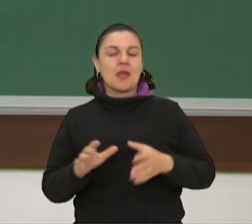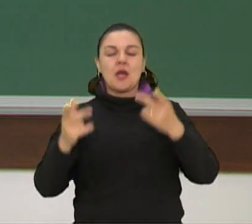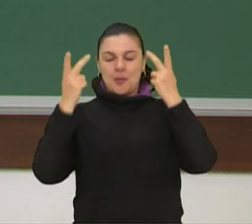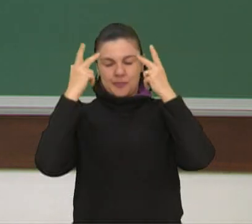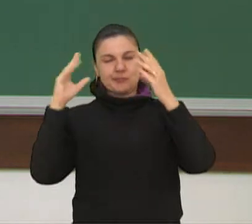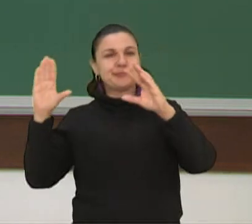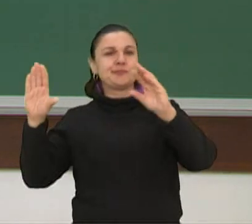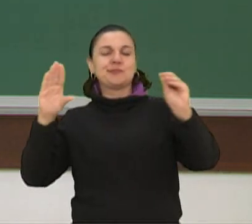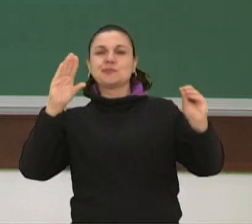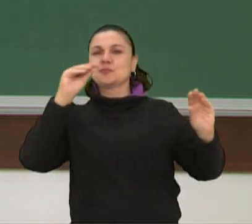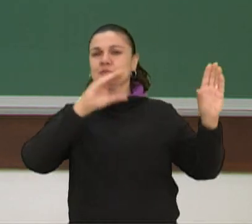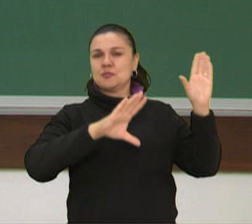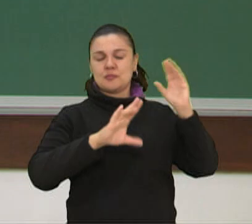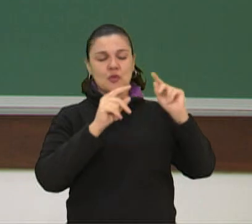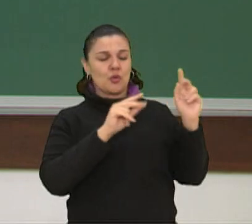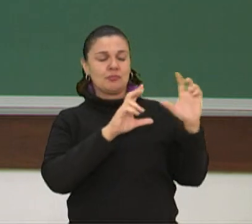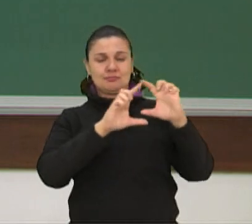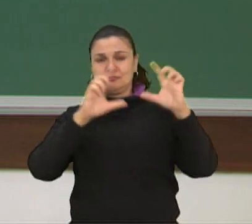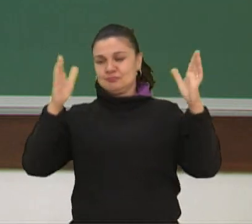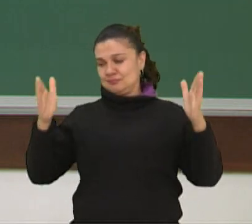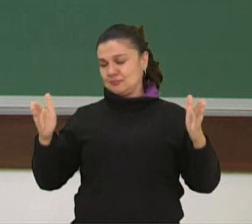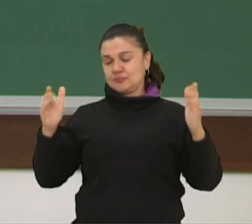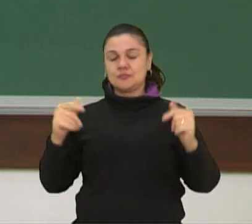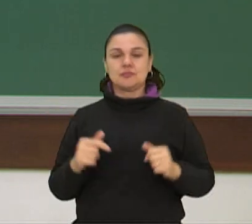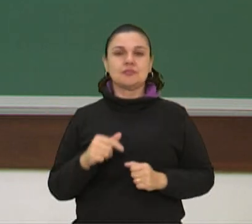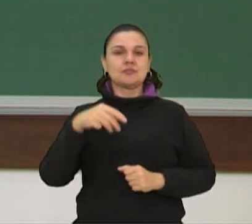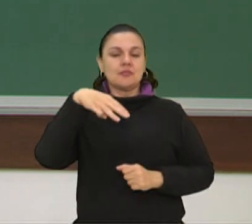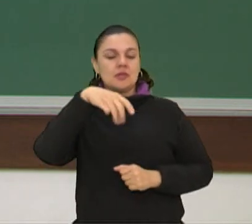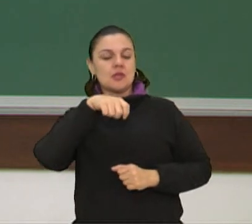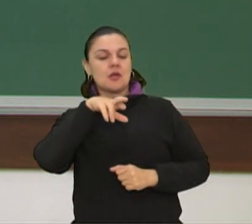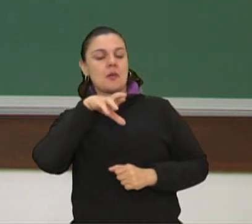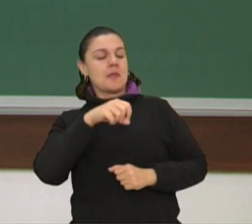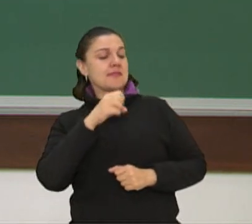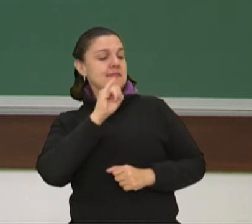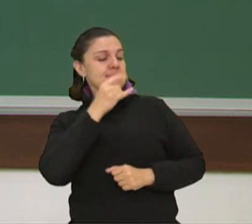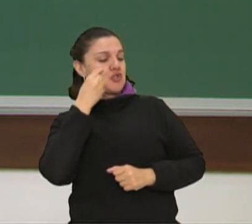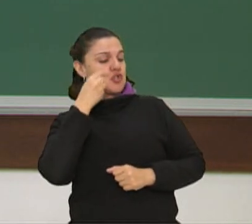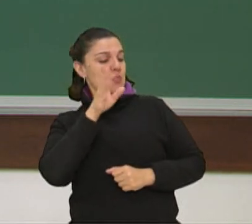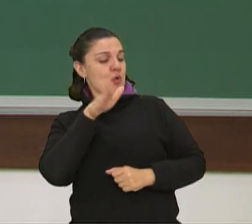estoica. Não se preocupe com o futuro, pode